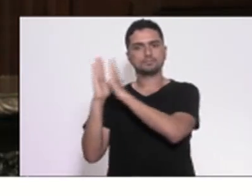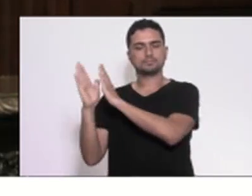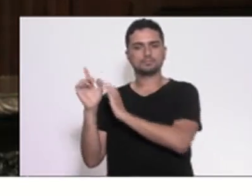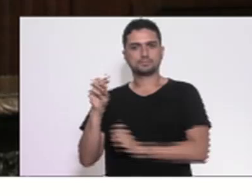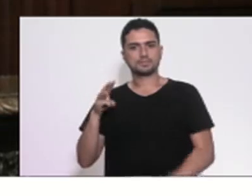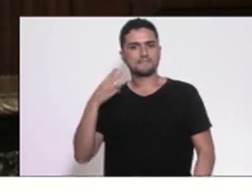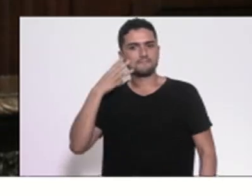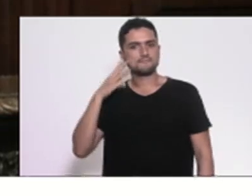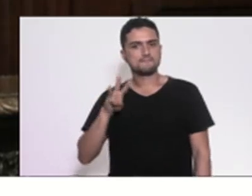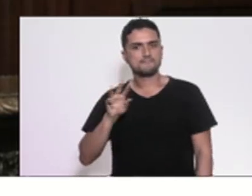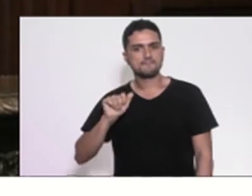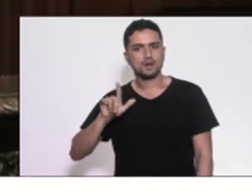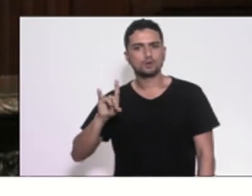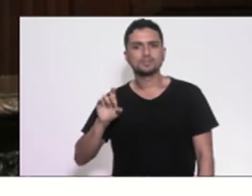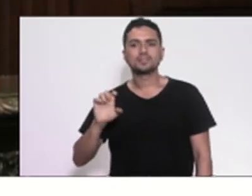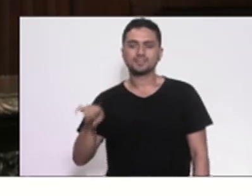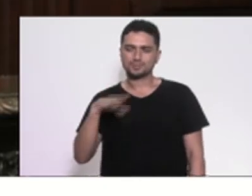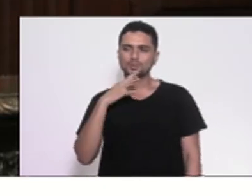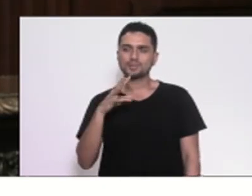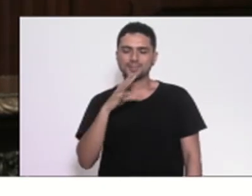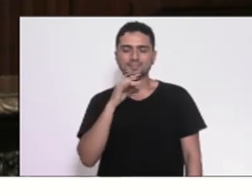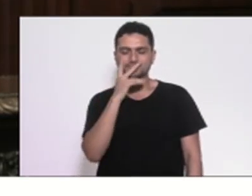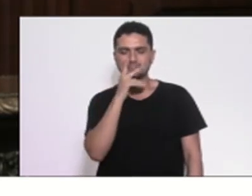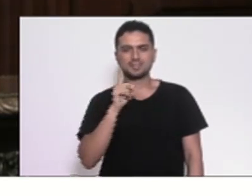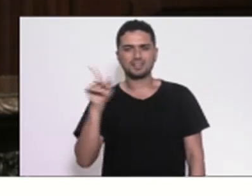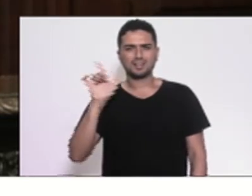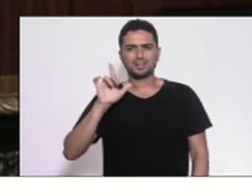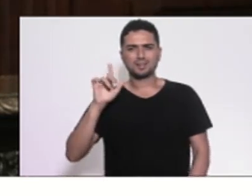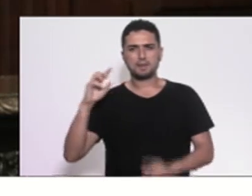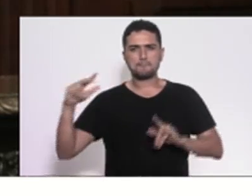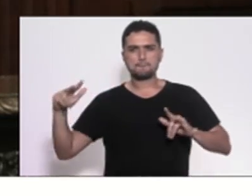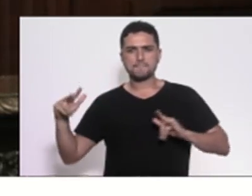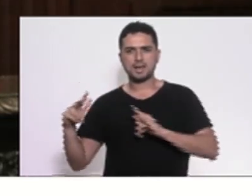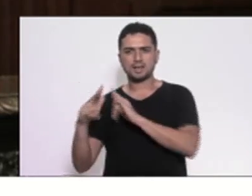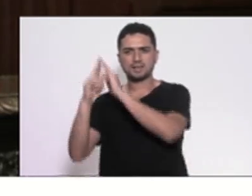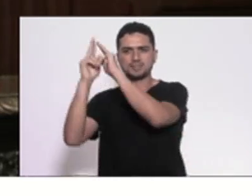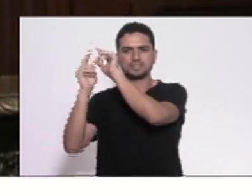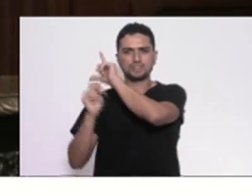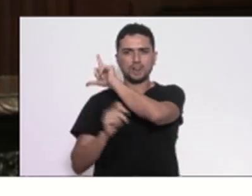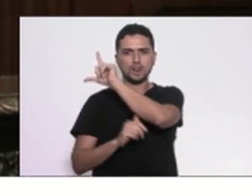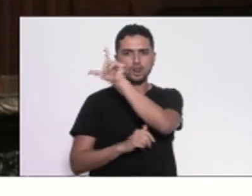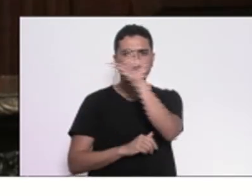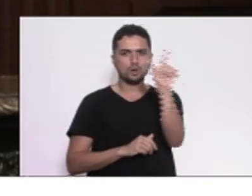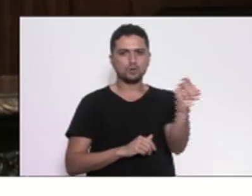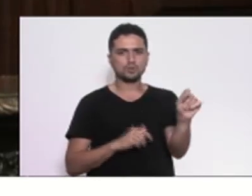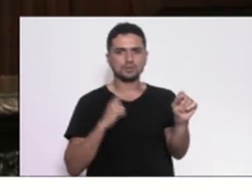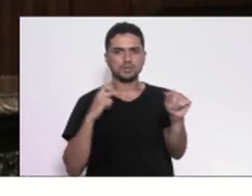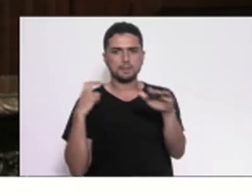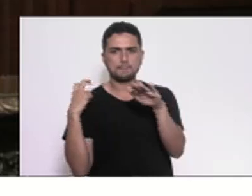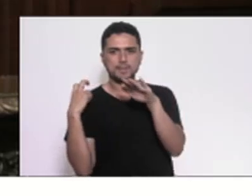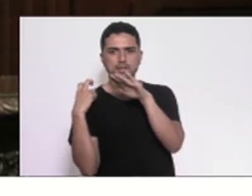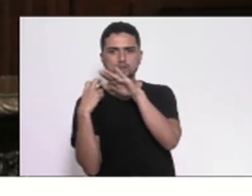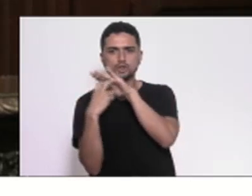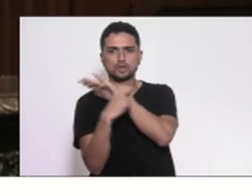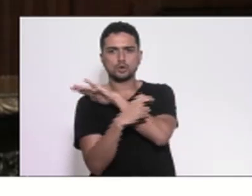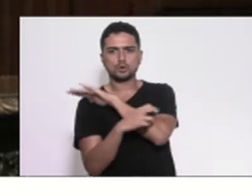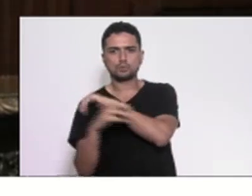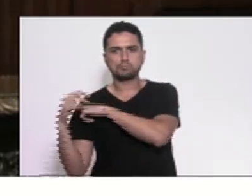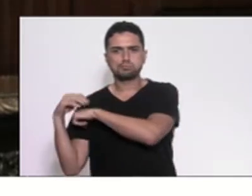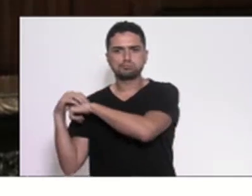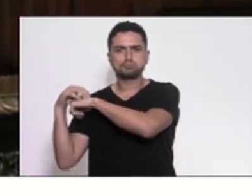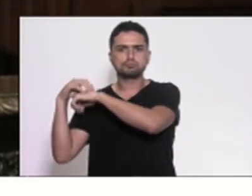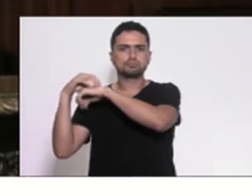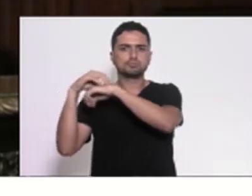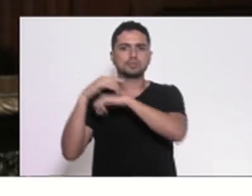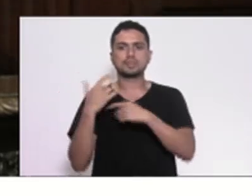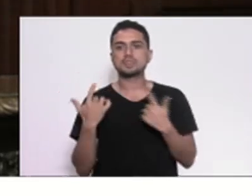deve conhecer. Lá longe de Paris, você pega um metrô muito interessante, que